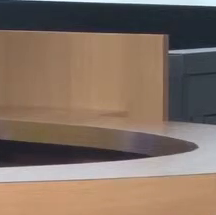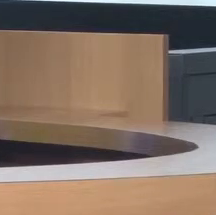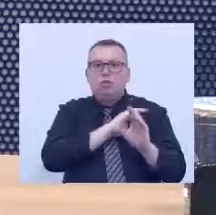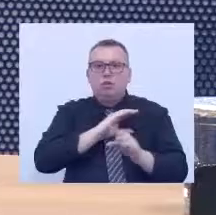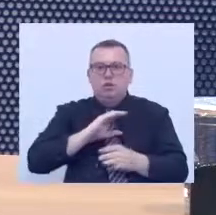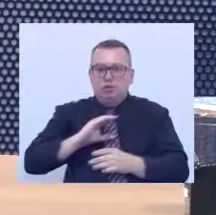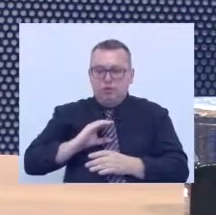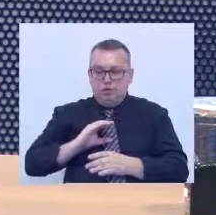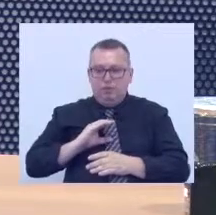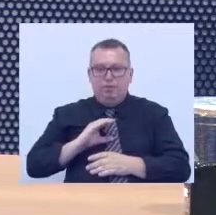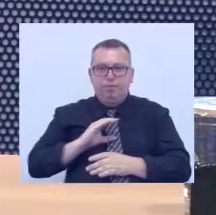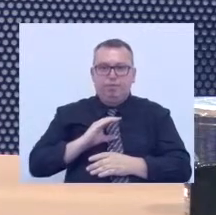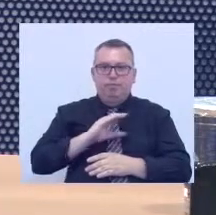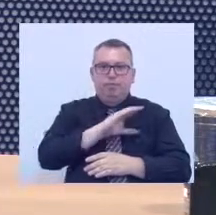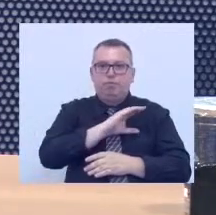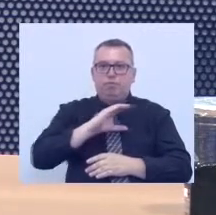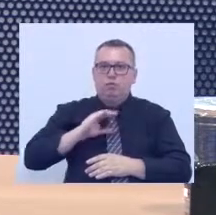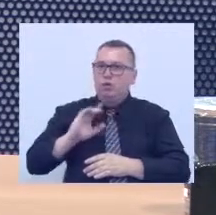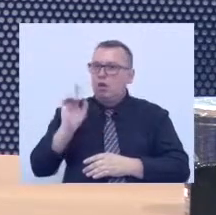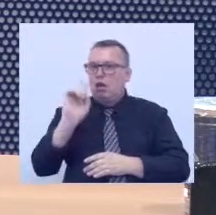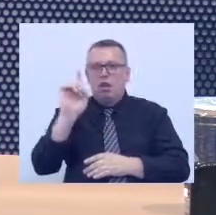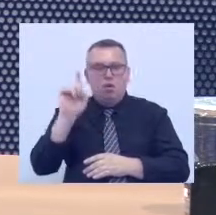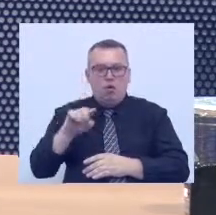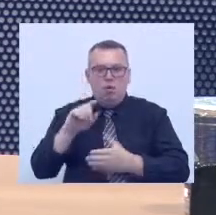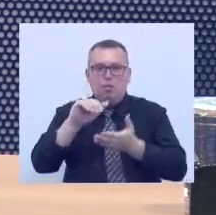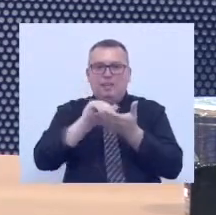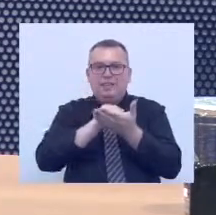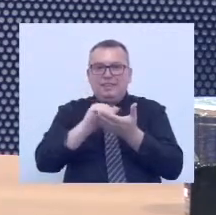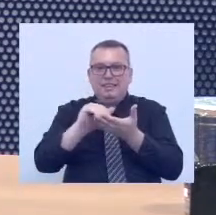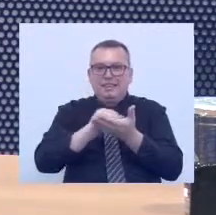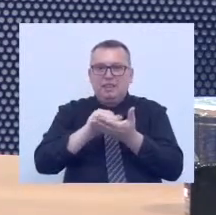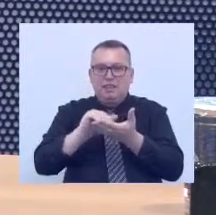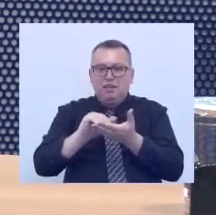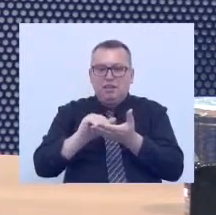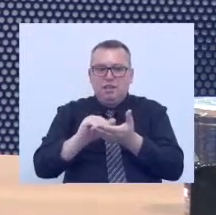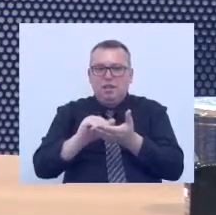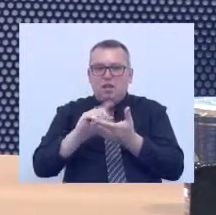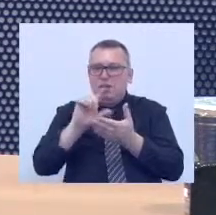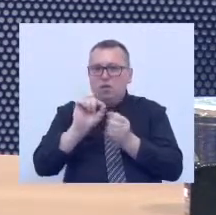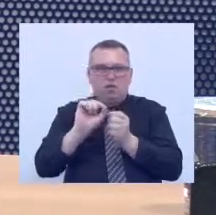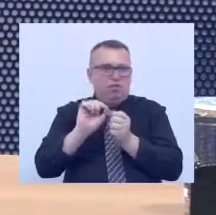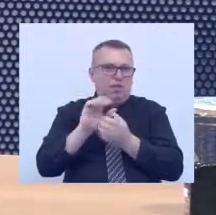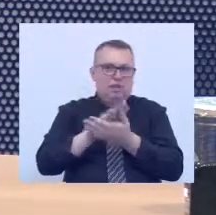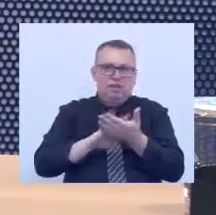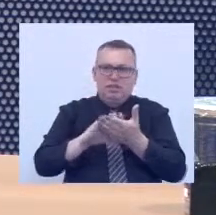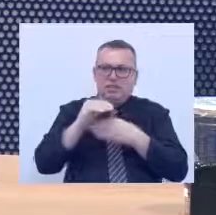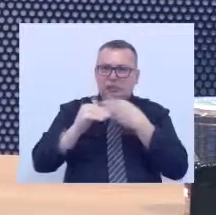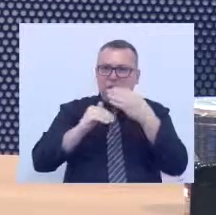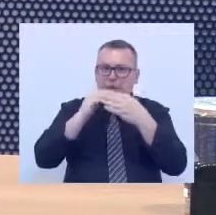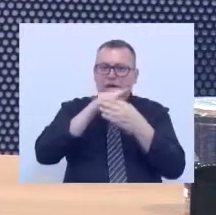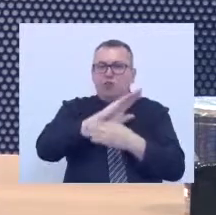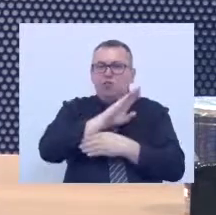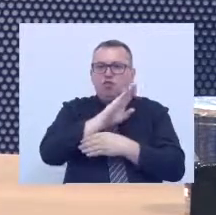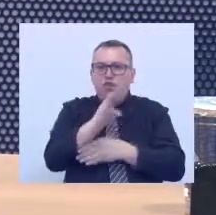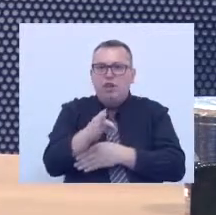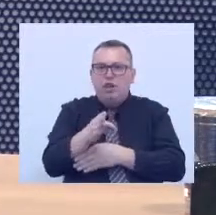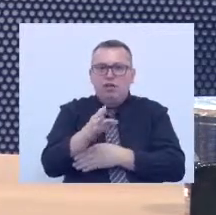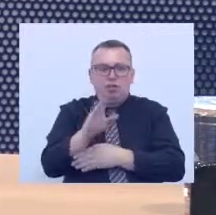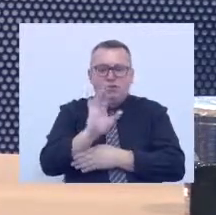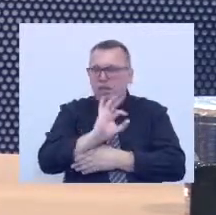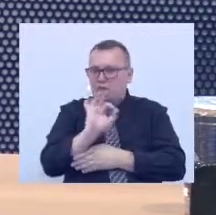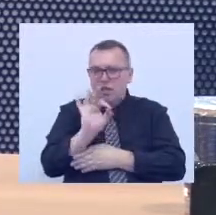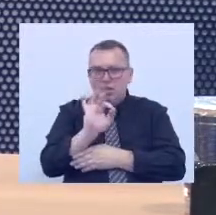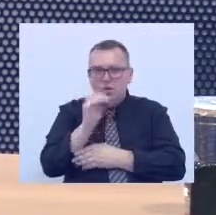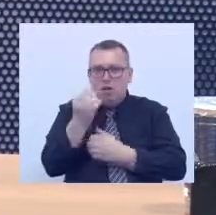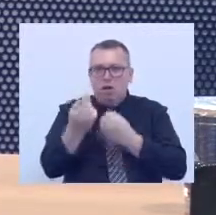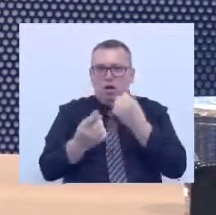2015. A coordenadoria não é uma secretaria fim, então ela não desenvolve serviços diretos para a população.